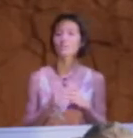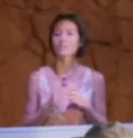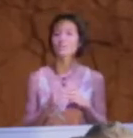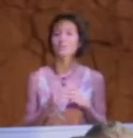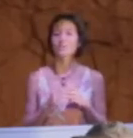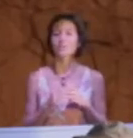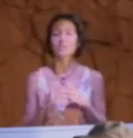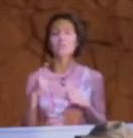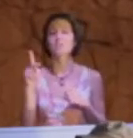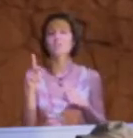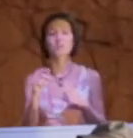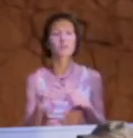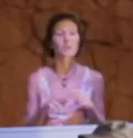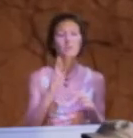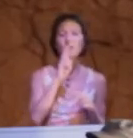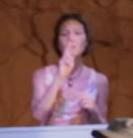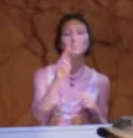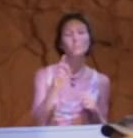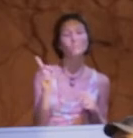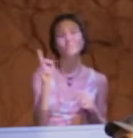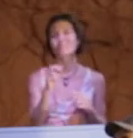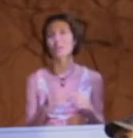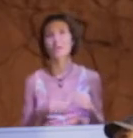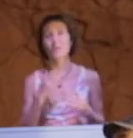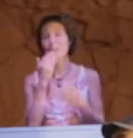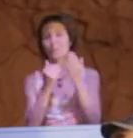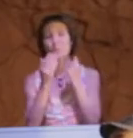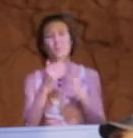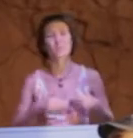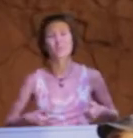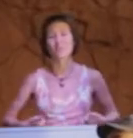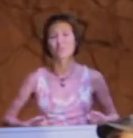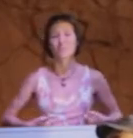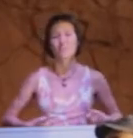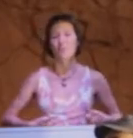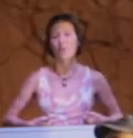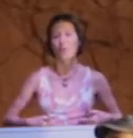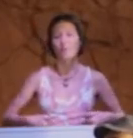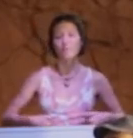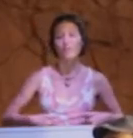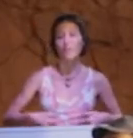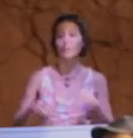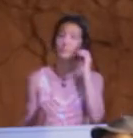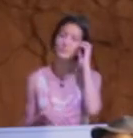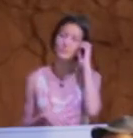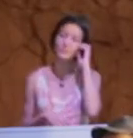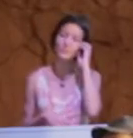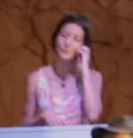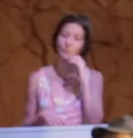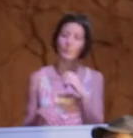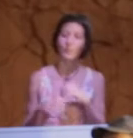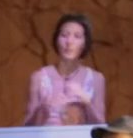Aí ele, não, amiga onça, você não sabe de nada, mulher. Que isso? cima, cara. Tá